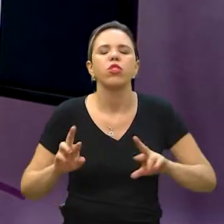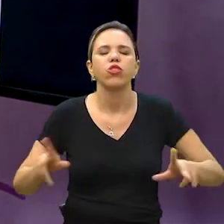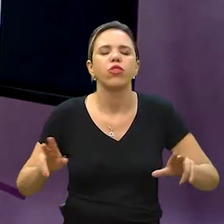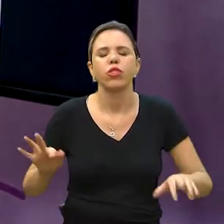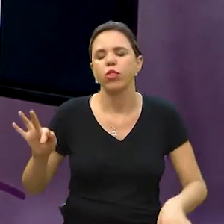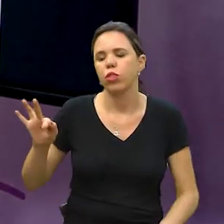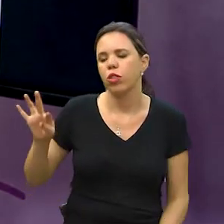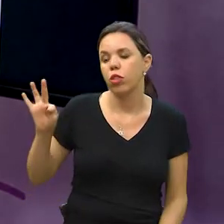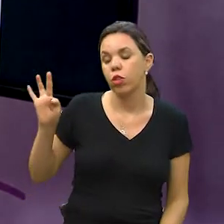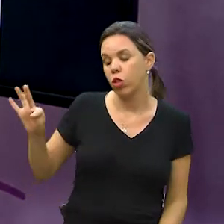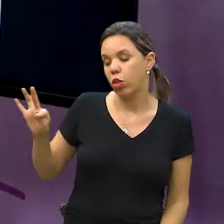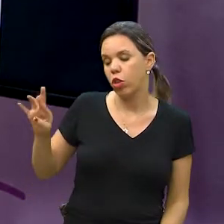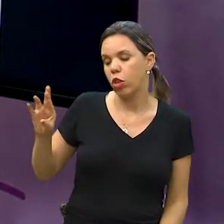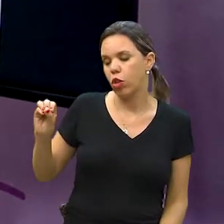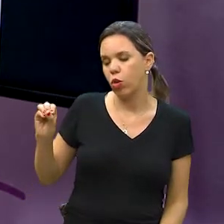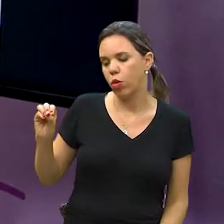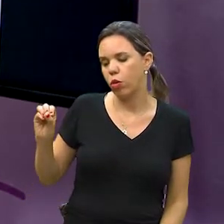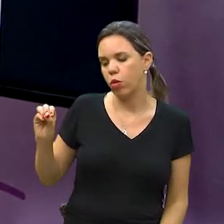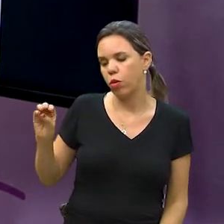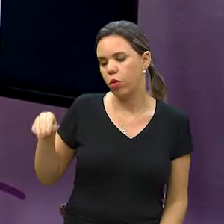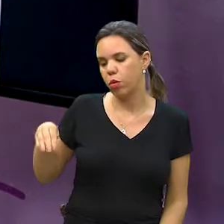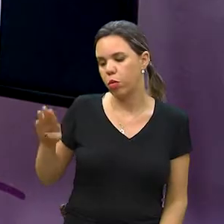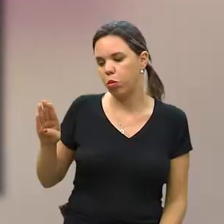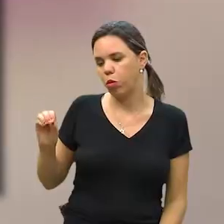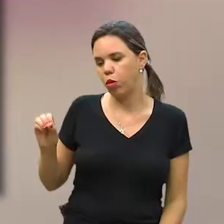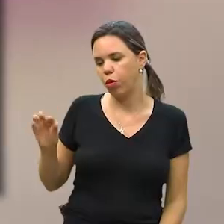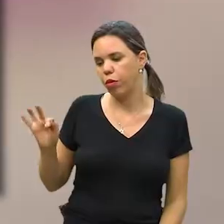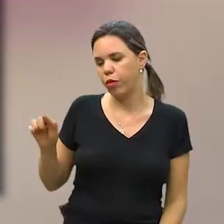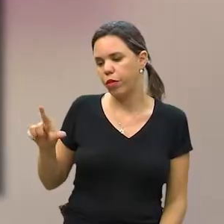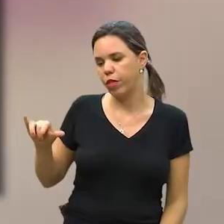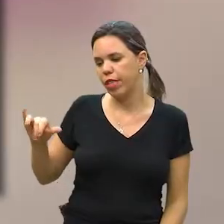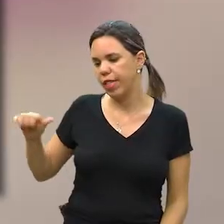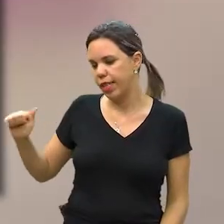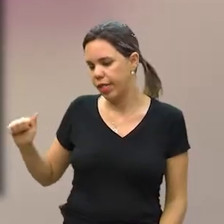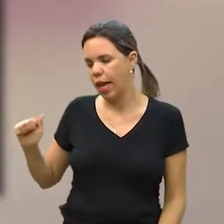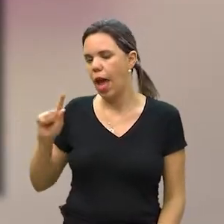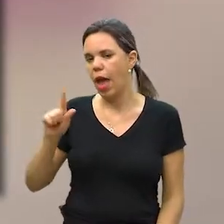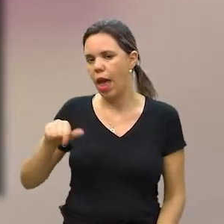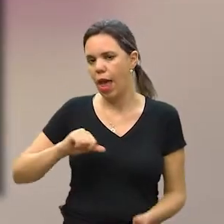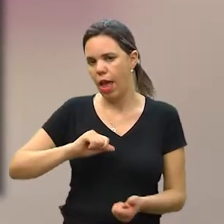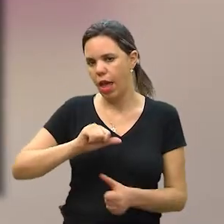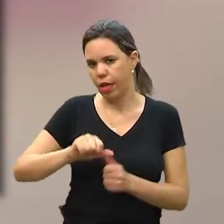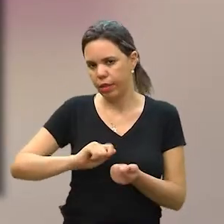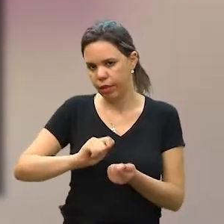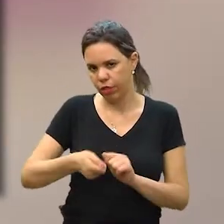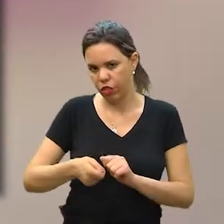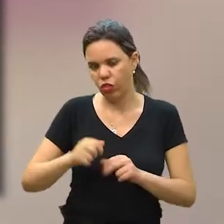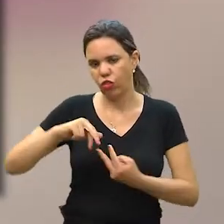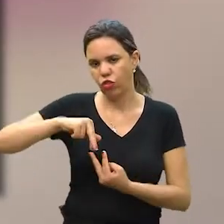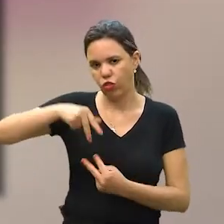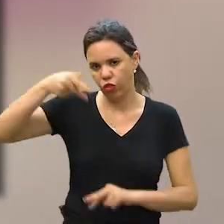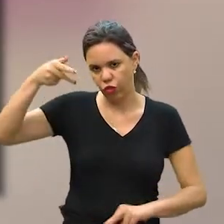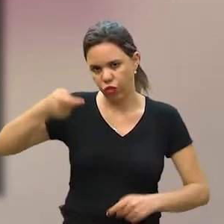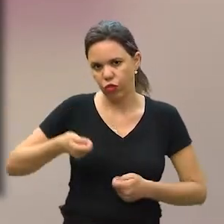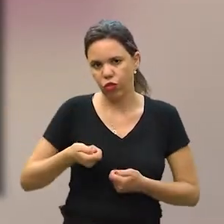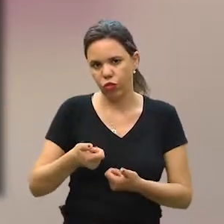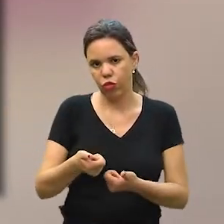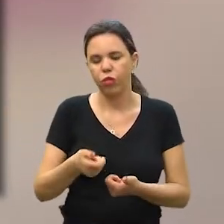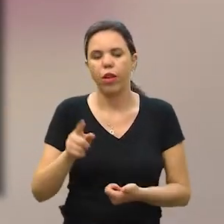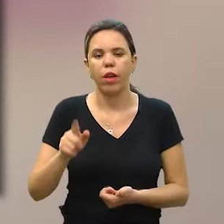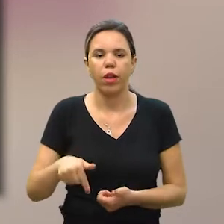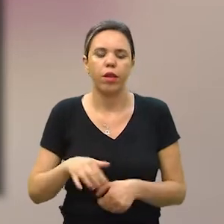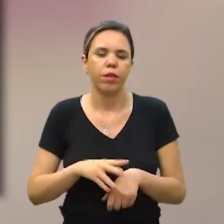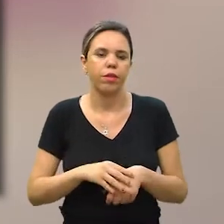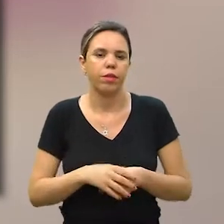alguma diferença? O que é exatamente? Então, trombofilia são alterações genéticas que favorecem